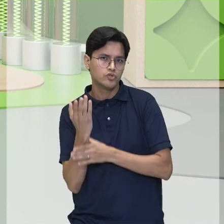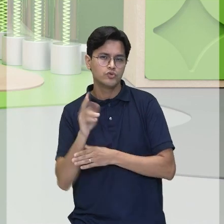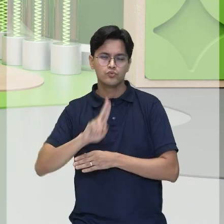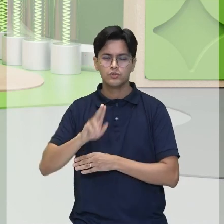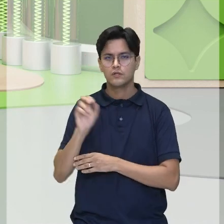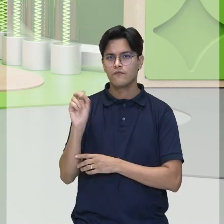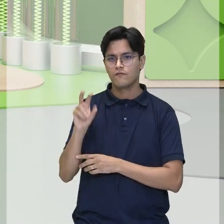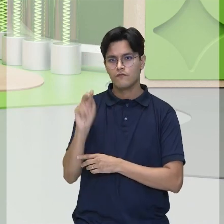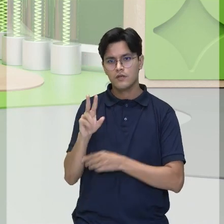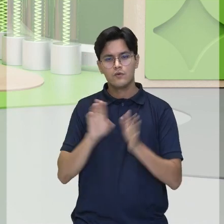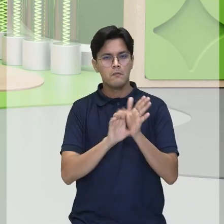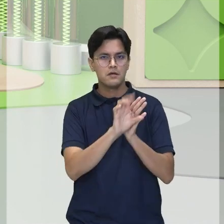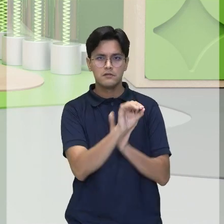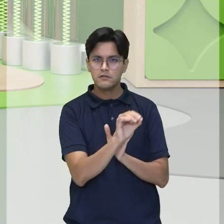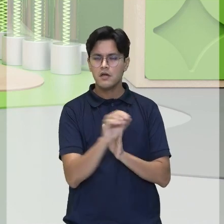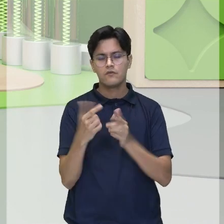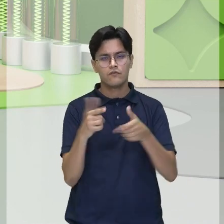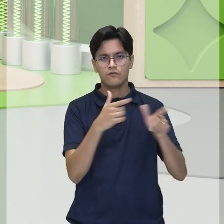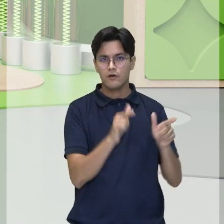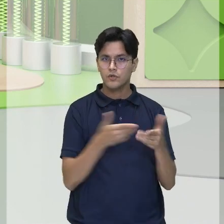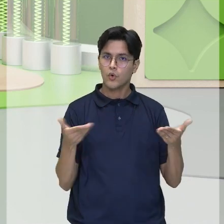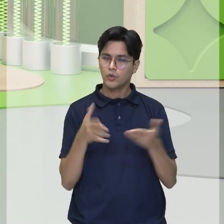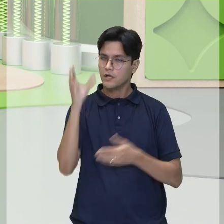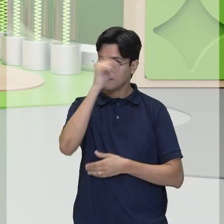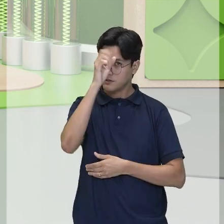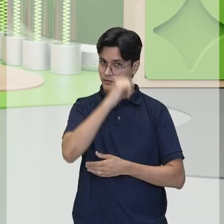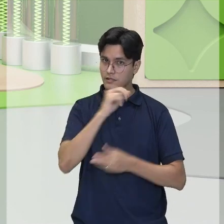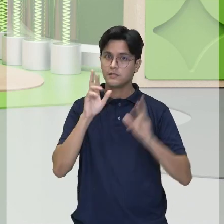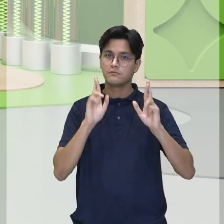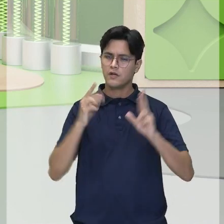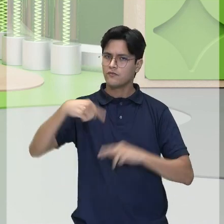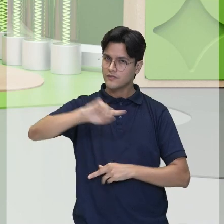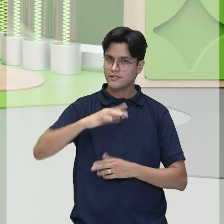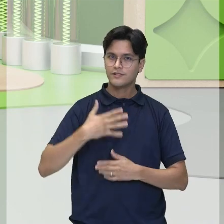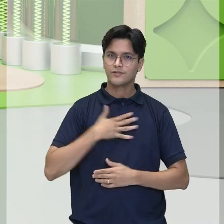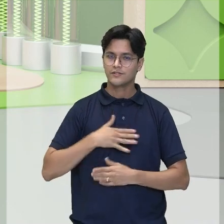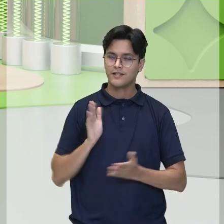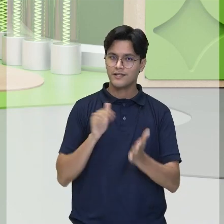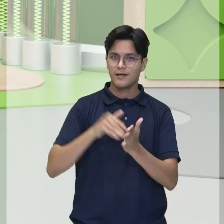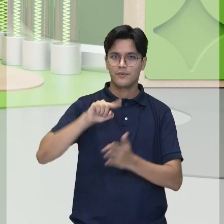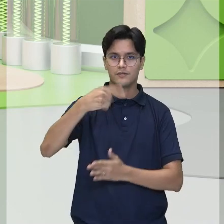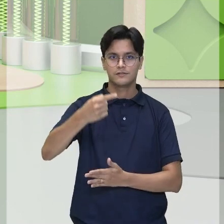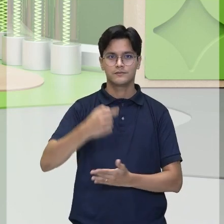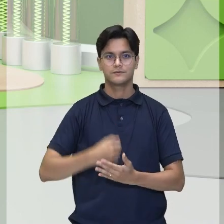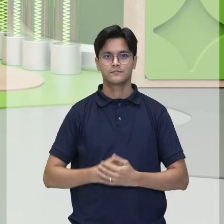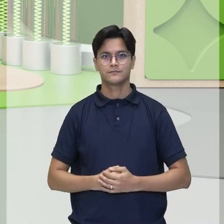outros. Nós aprendemos bastante nessa aula. Espero que você tenha curtido e até uma próxima.